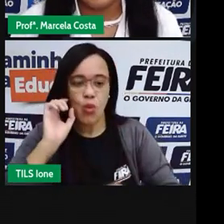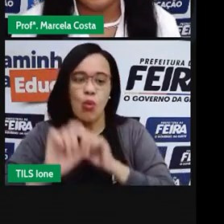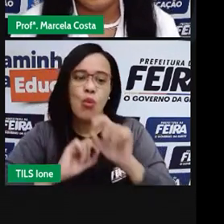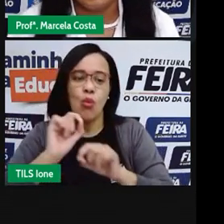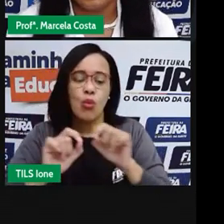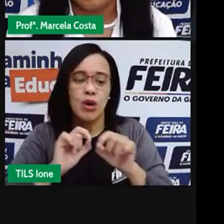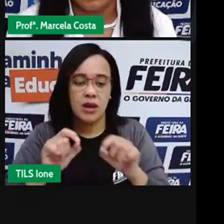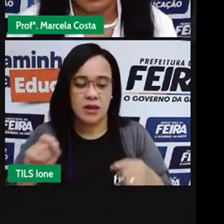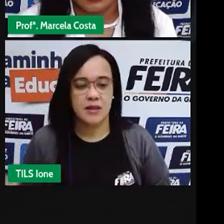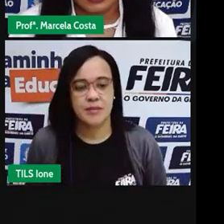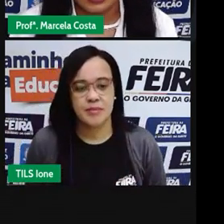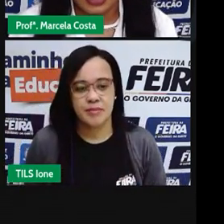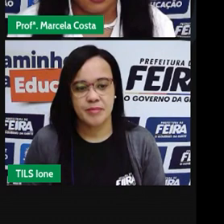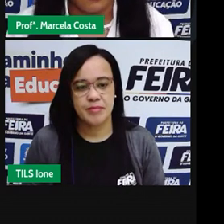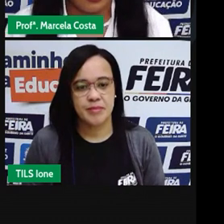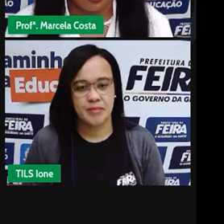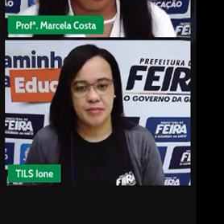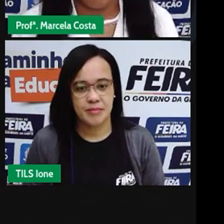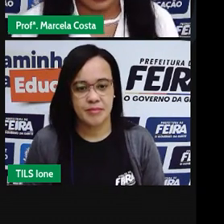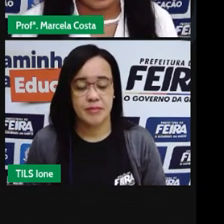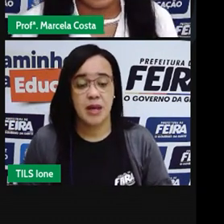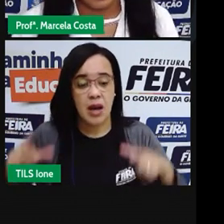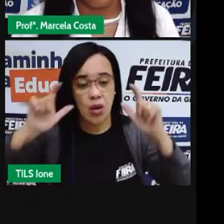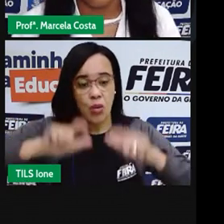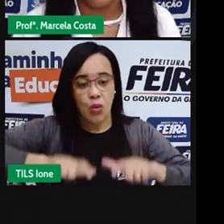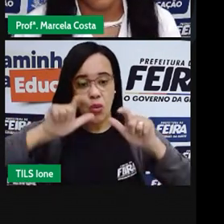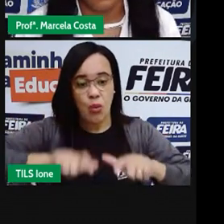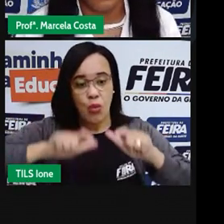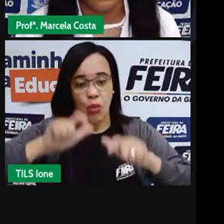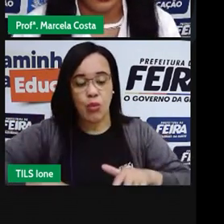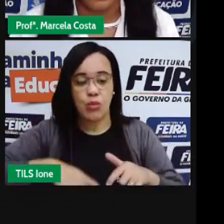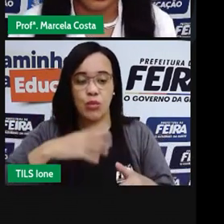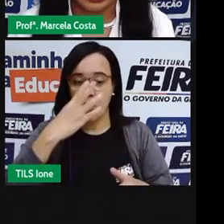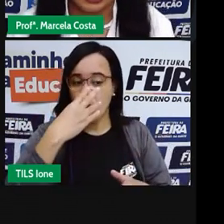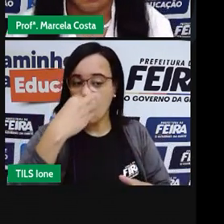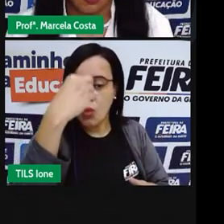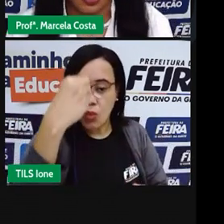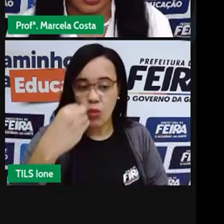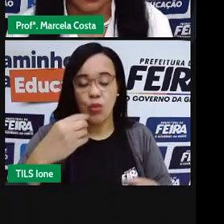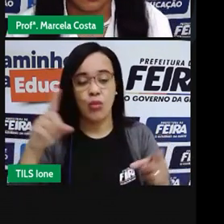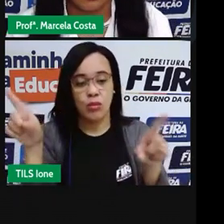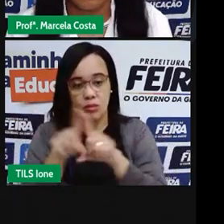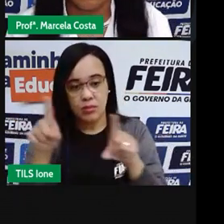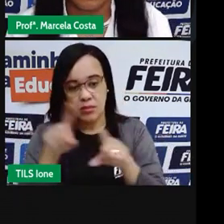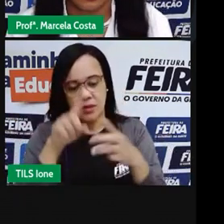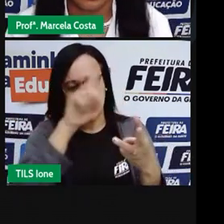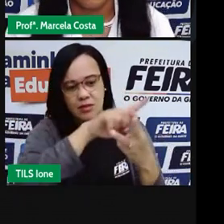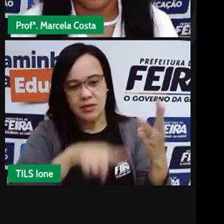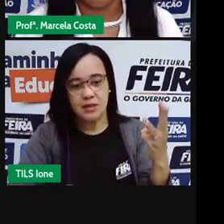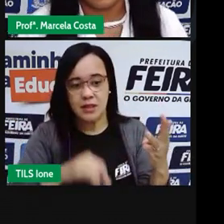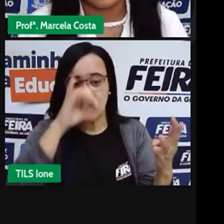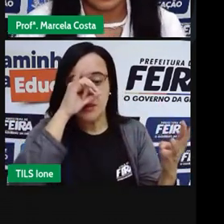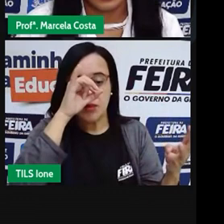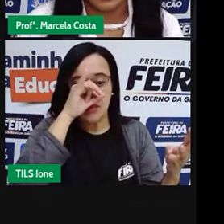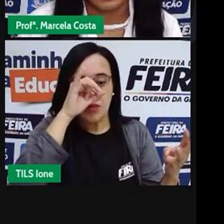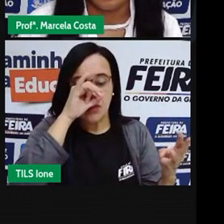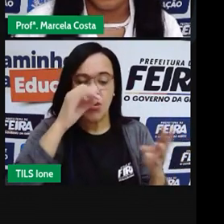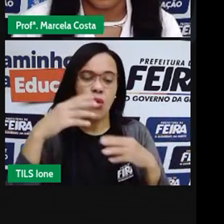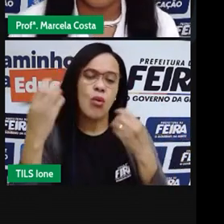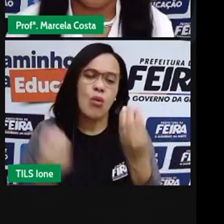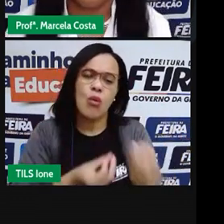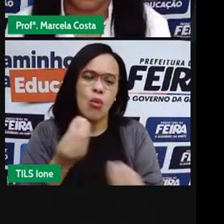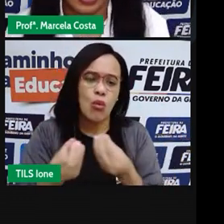Em que cenário você colocaria o lobo e os três porquinhos? Numa